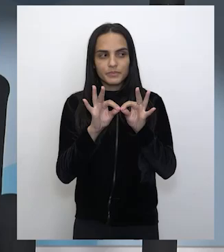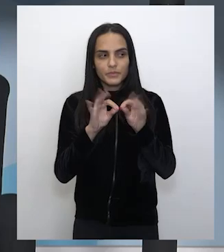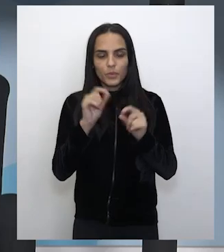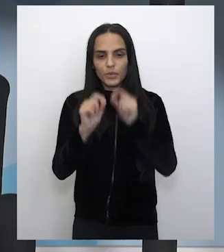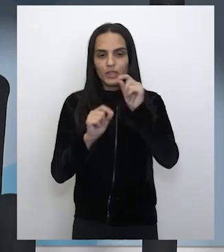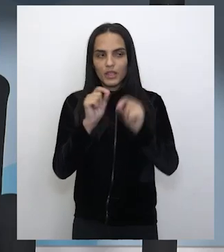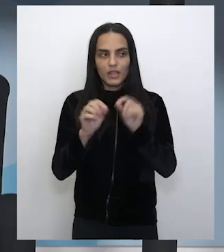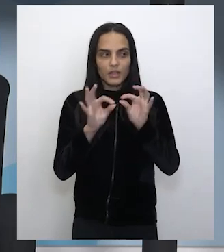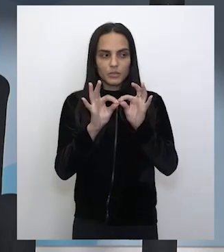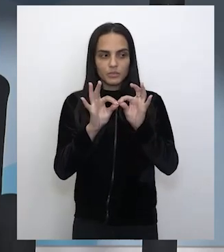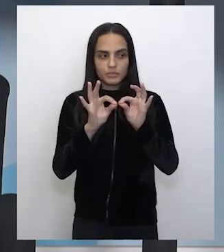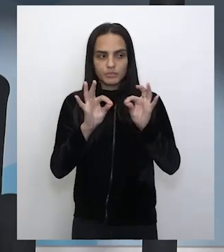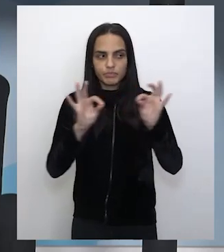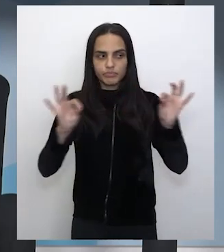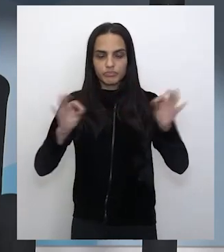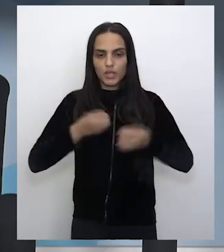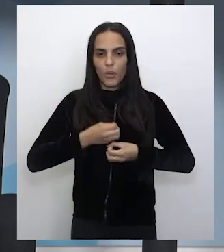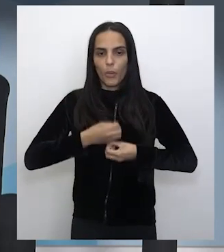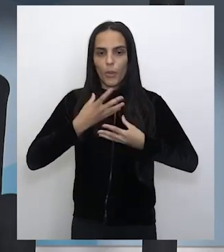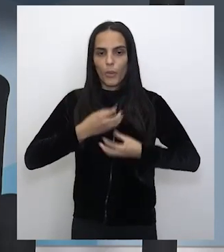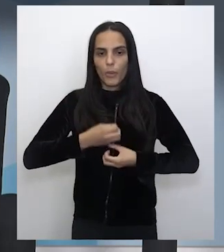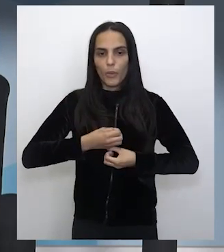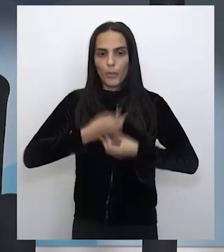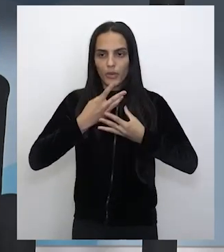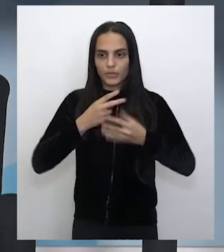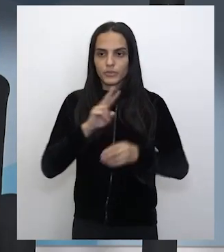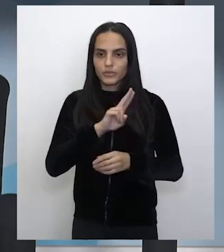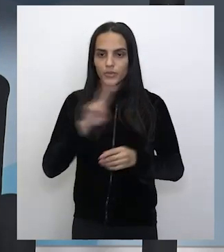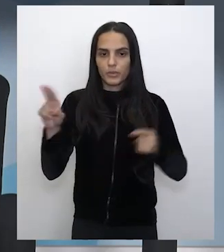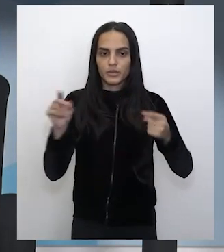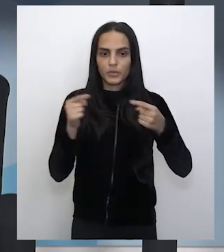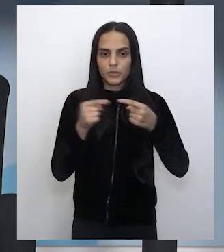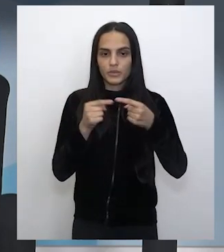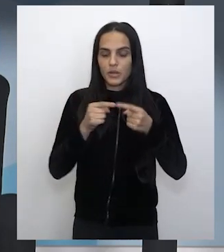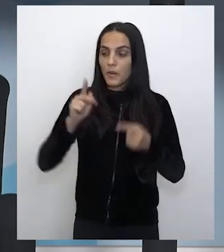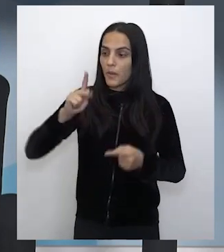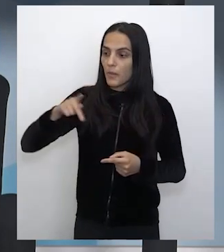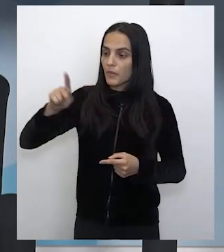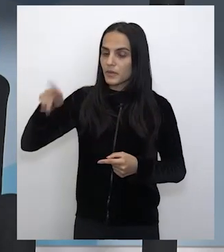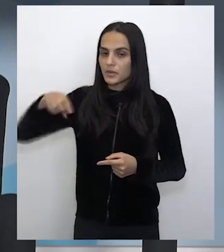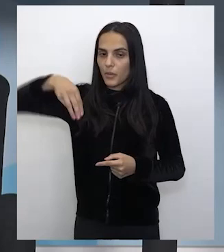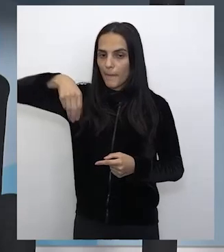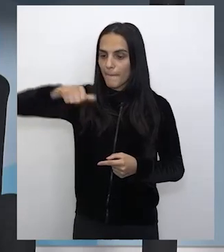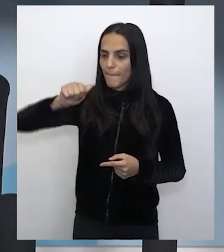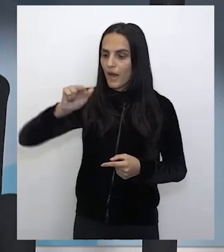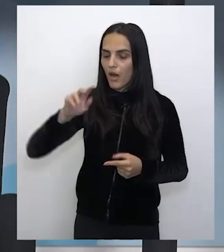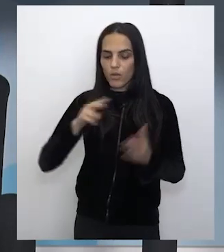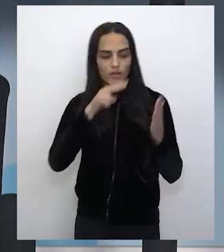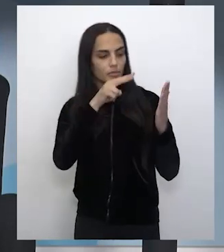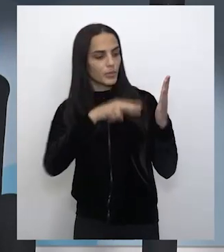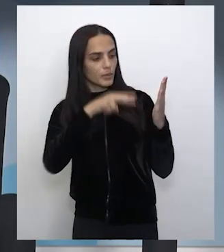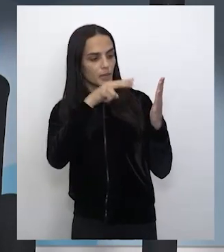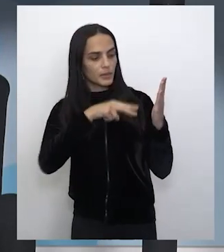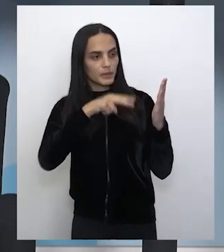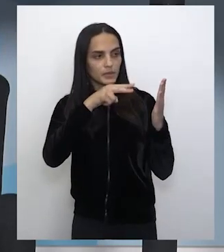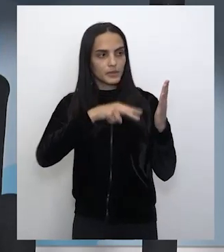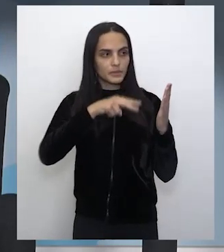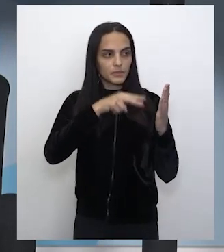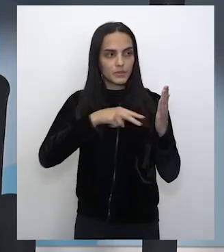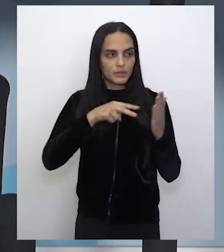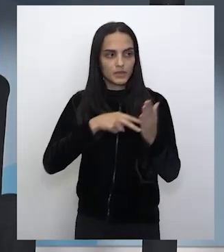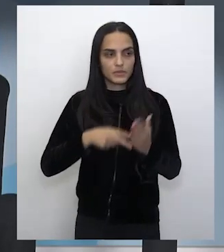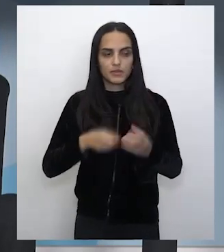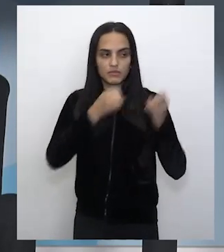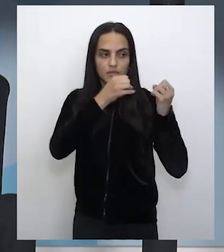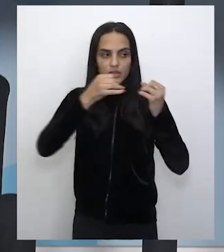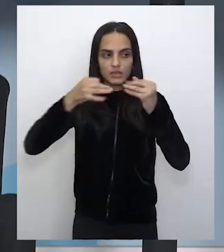vamos trabalhar hoje na aula também. E vamos que o professor Mauro vai ler para a gente o objetivo dessa aula de hoje.